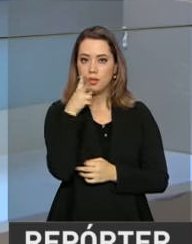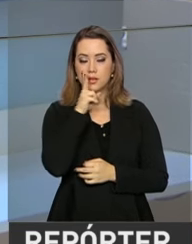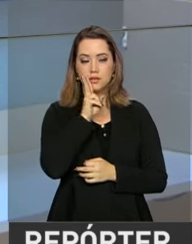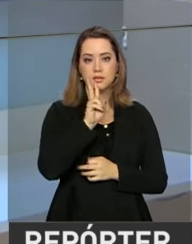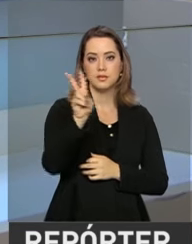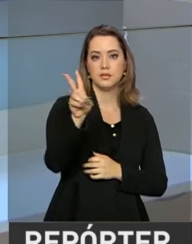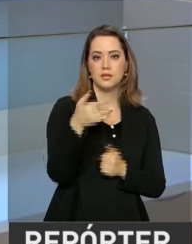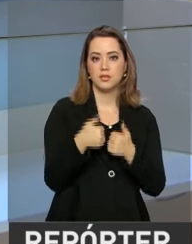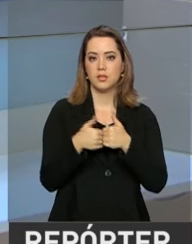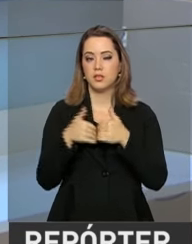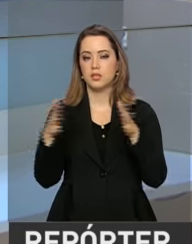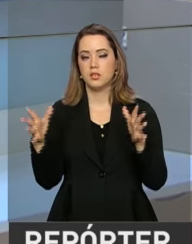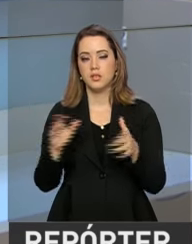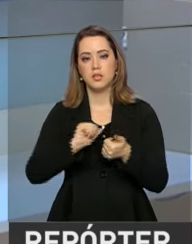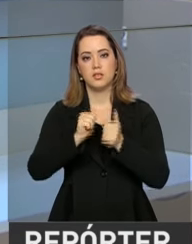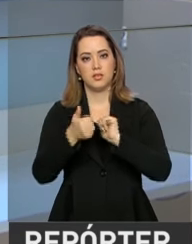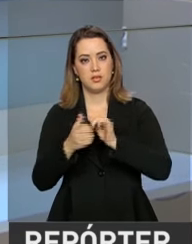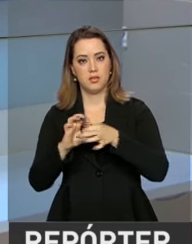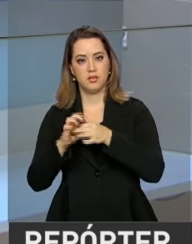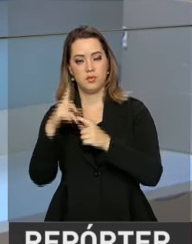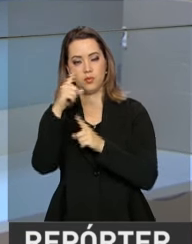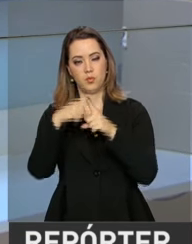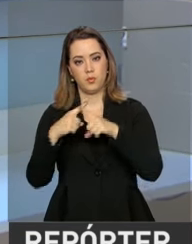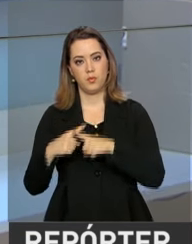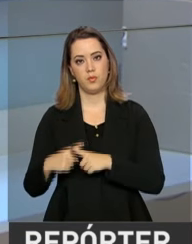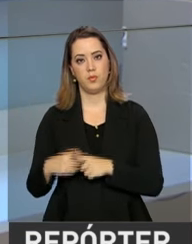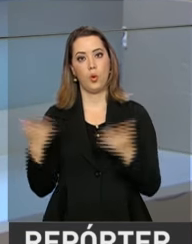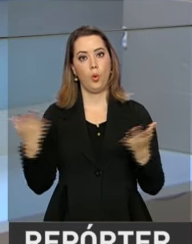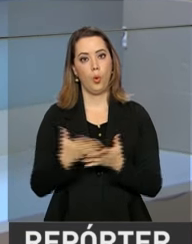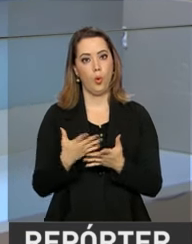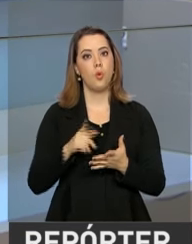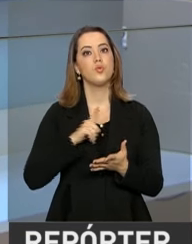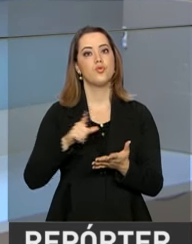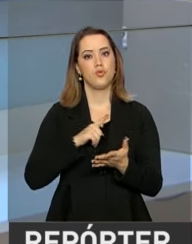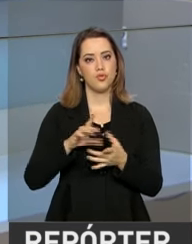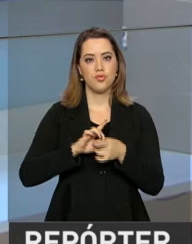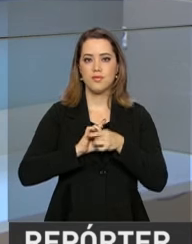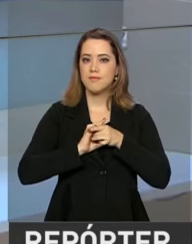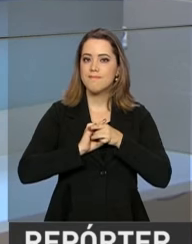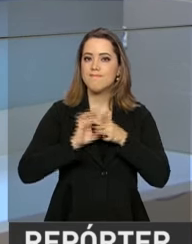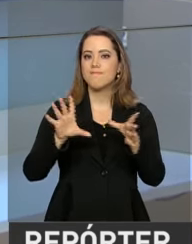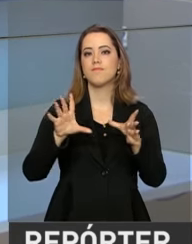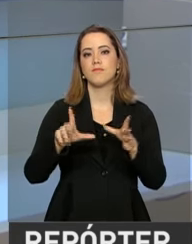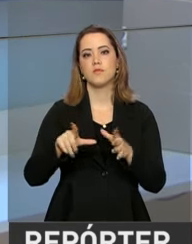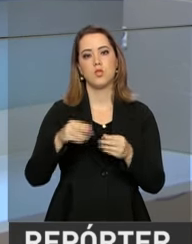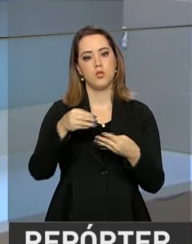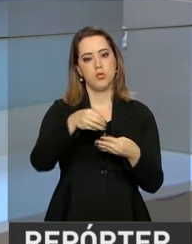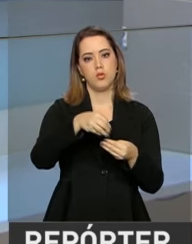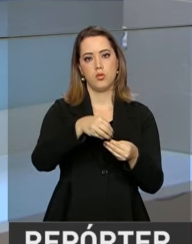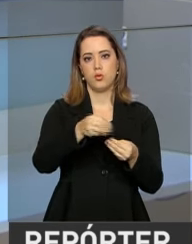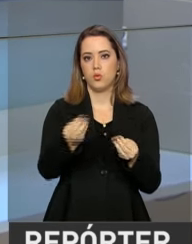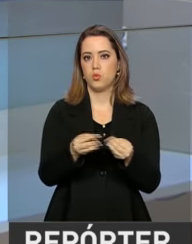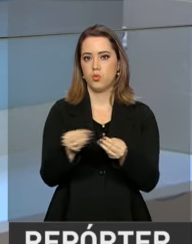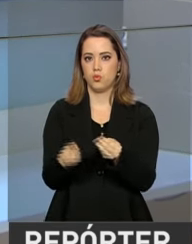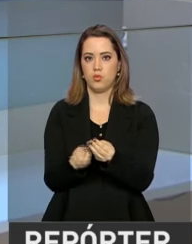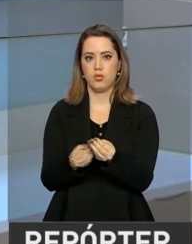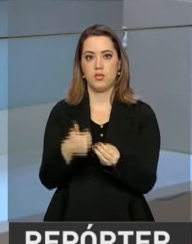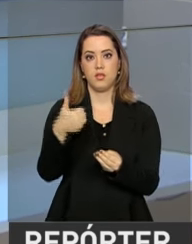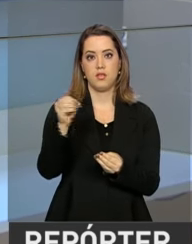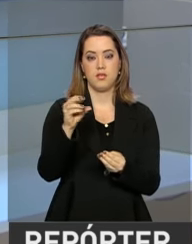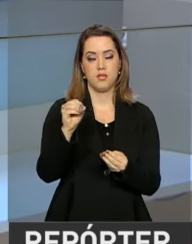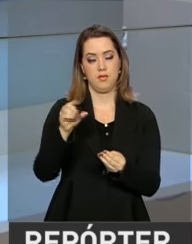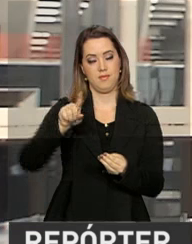à abertura e encerramento das Olimpíadas. Hoje será liberado o último lote de ingressos. Serão 100 mil tickets